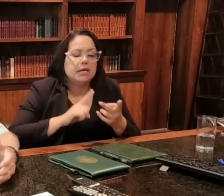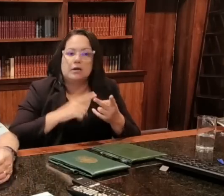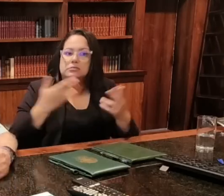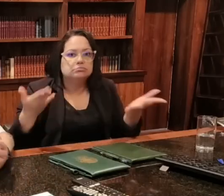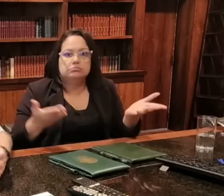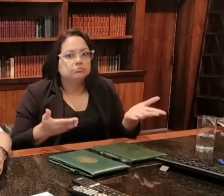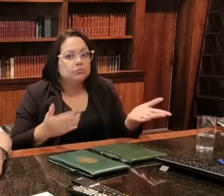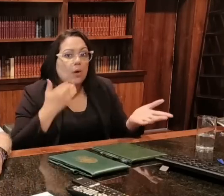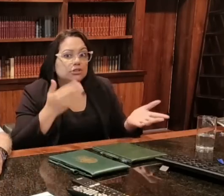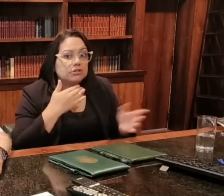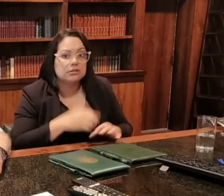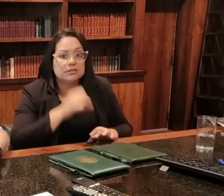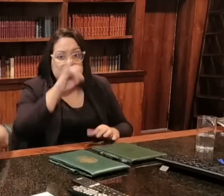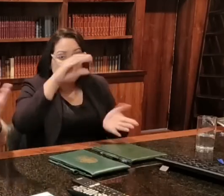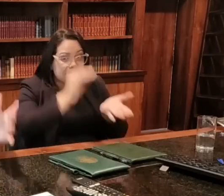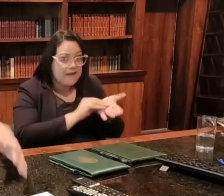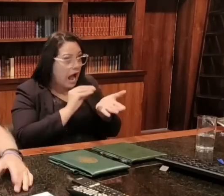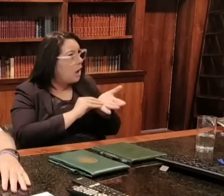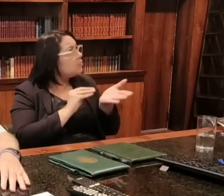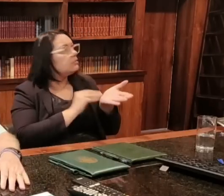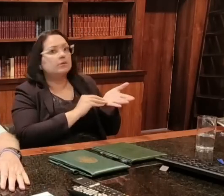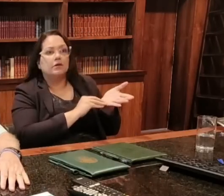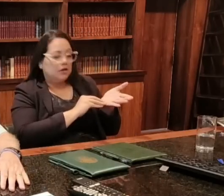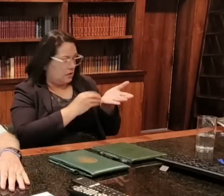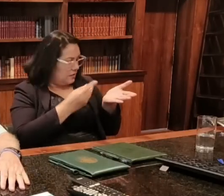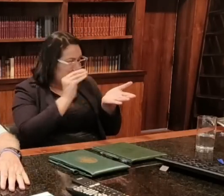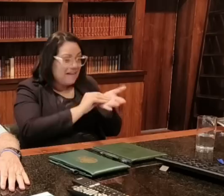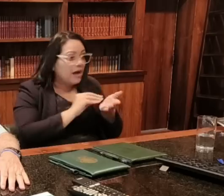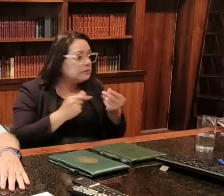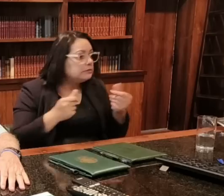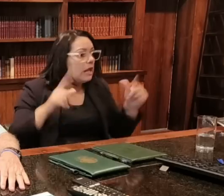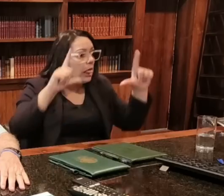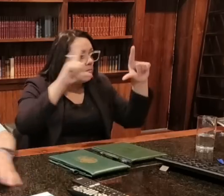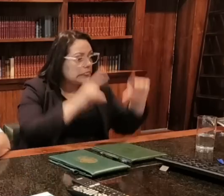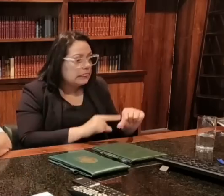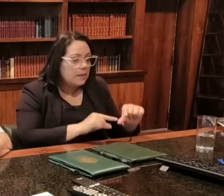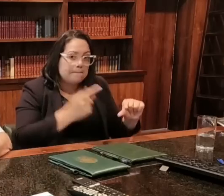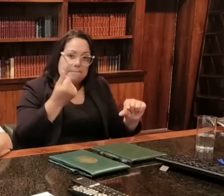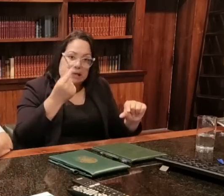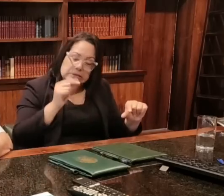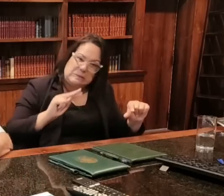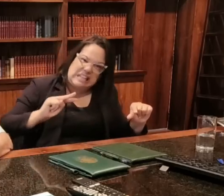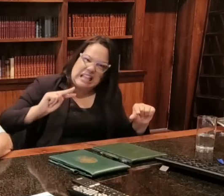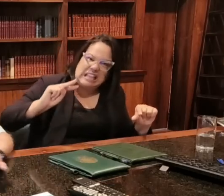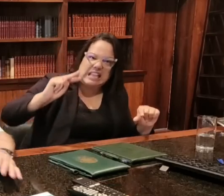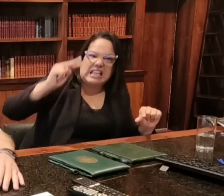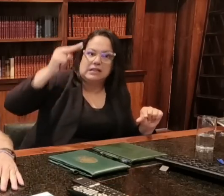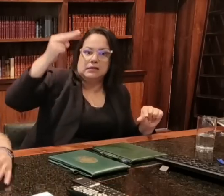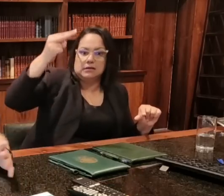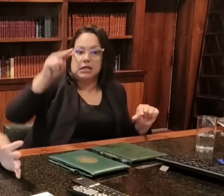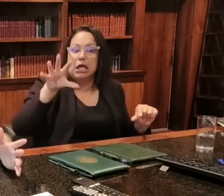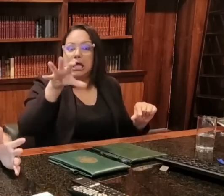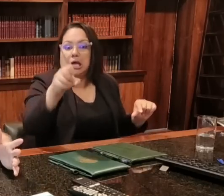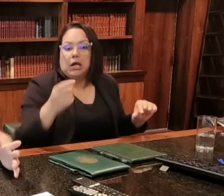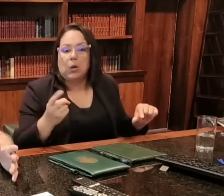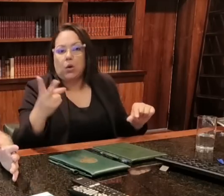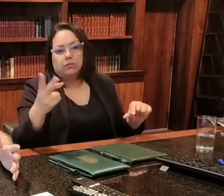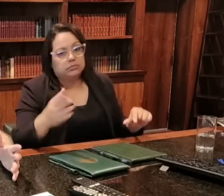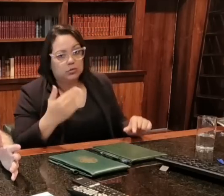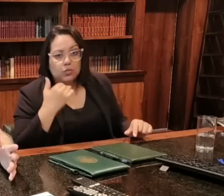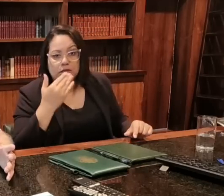relação os governos antigos de Lula mas o governo dele bolsonaro que está chegando ao fim agora e o novo governo